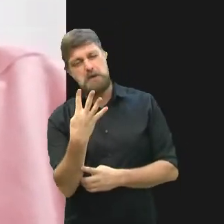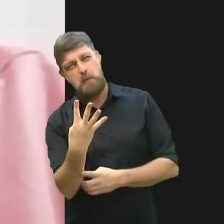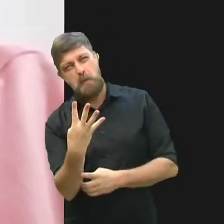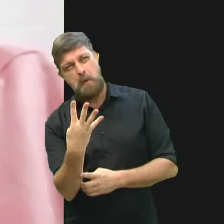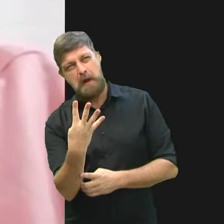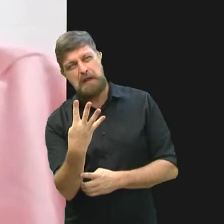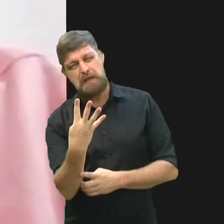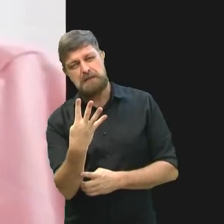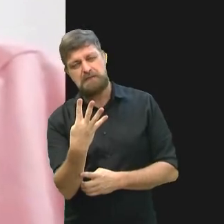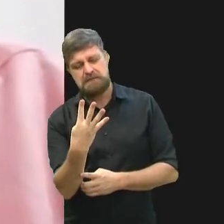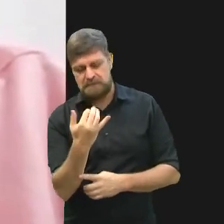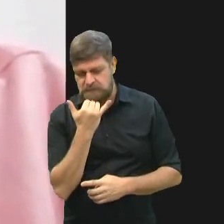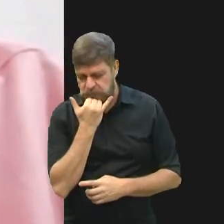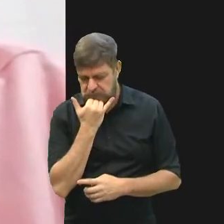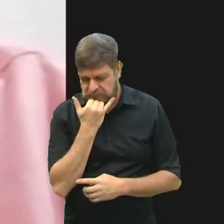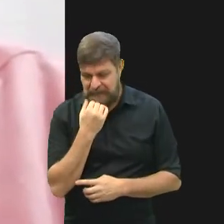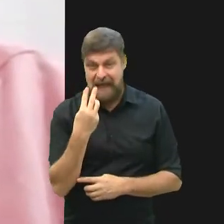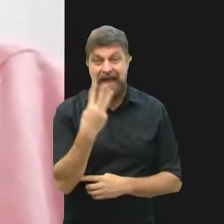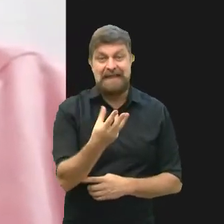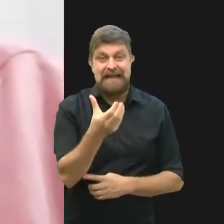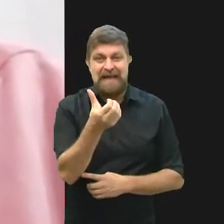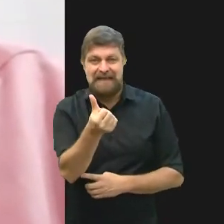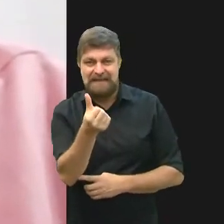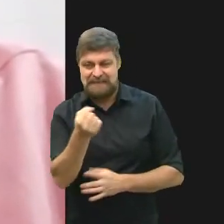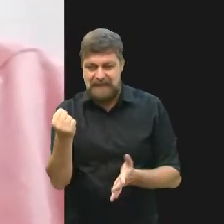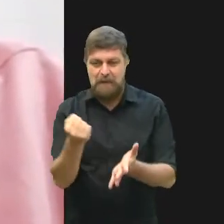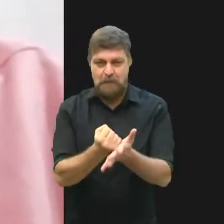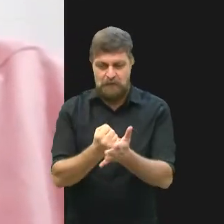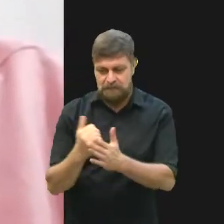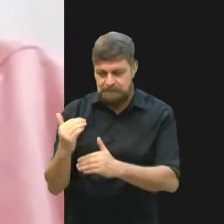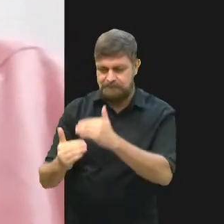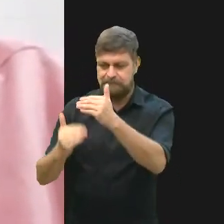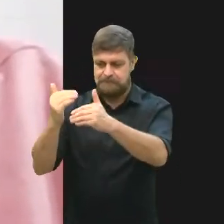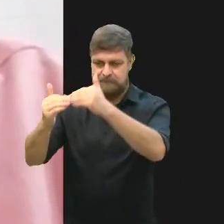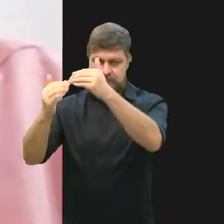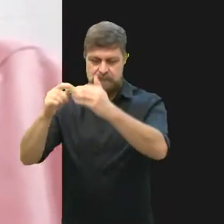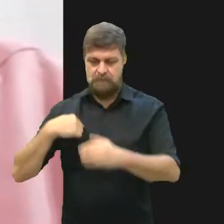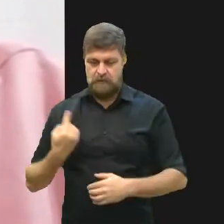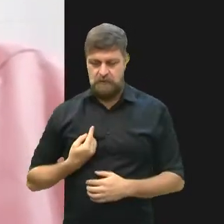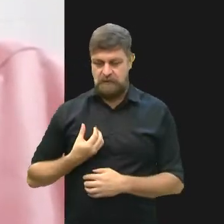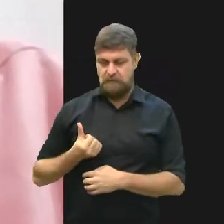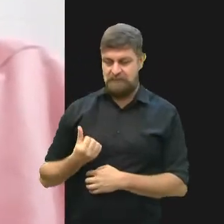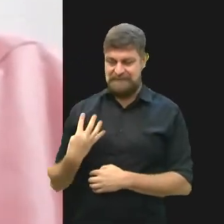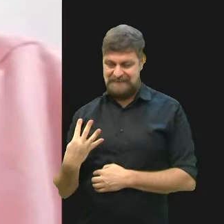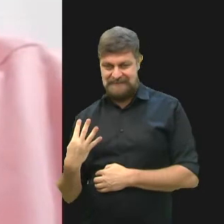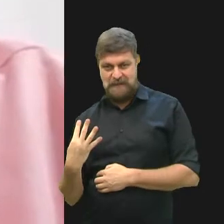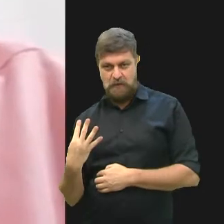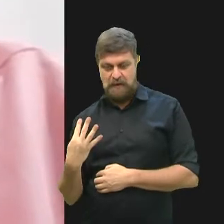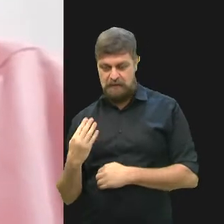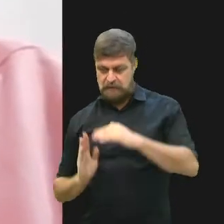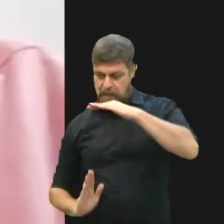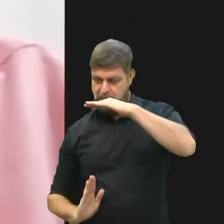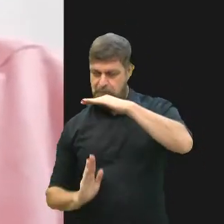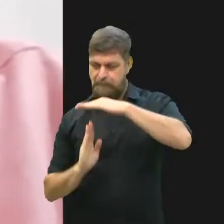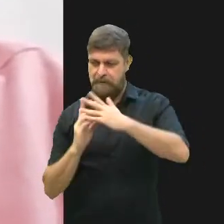34 pontos, 36 pontos, né, já que nós estamos com 6,4. É uma forma de ver, mas a